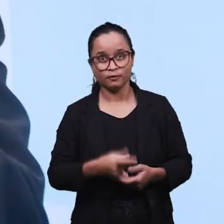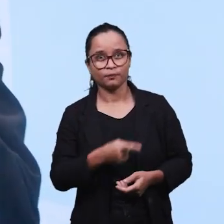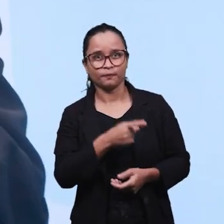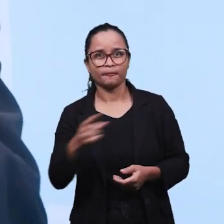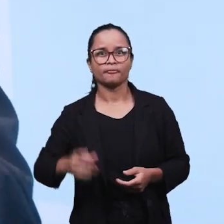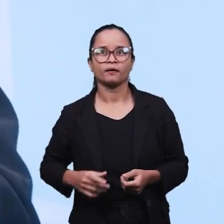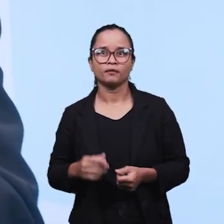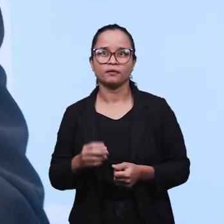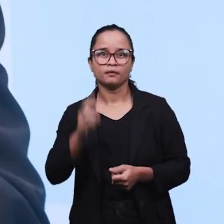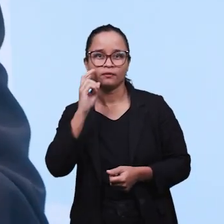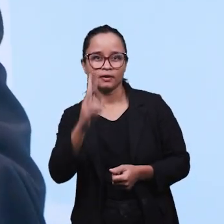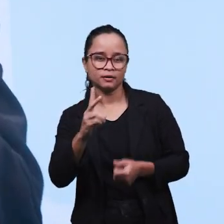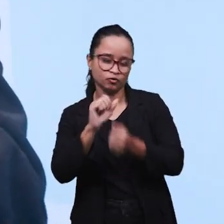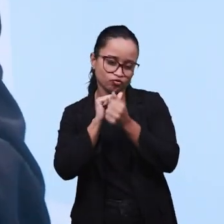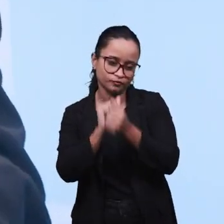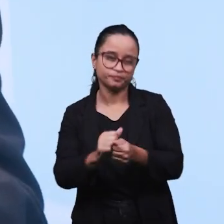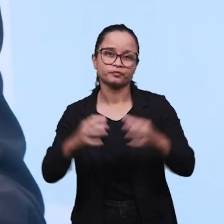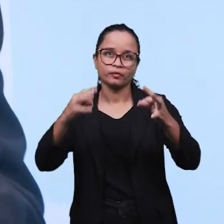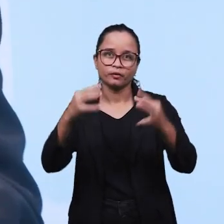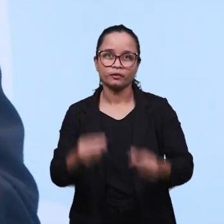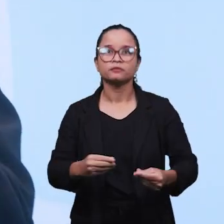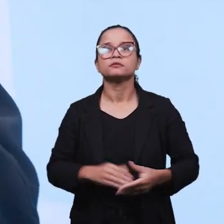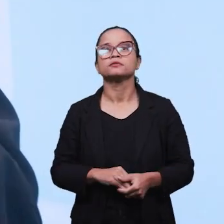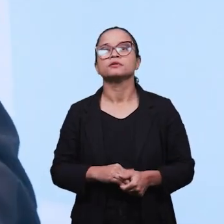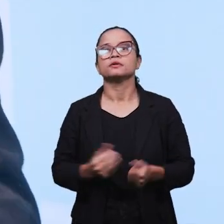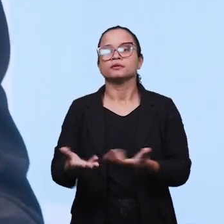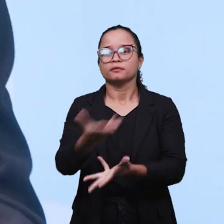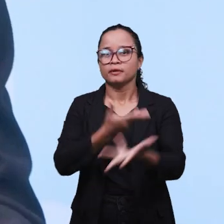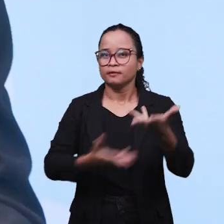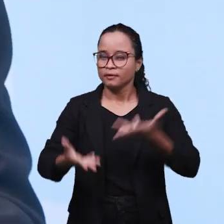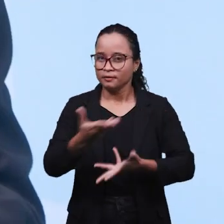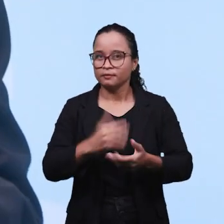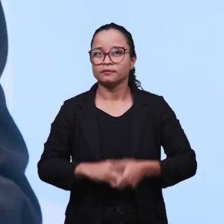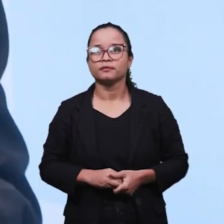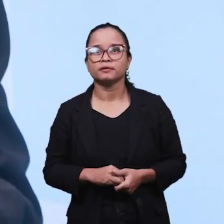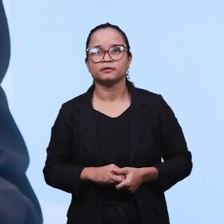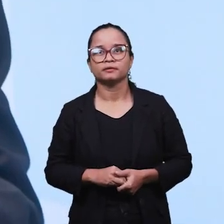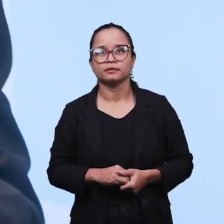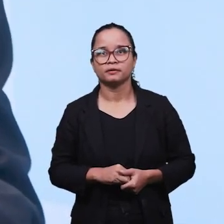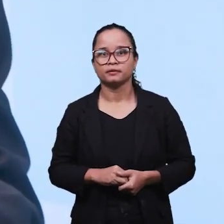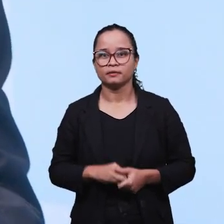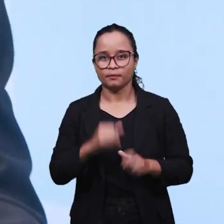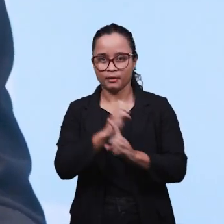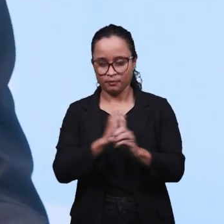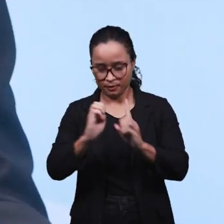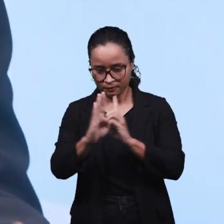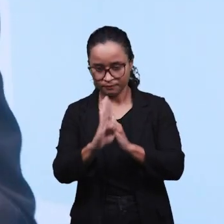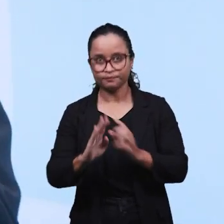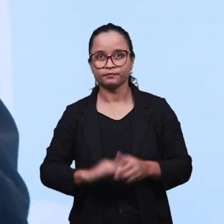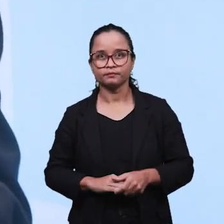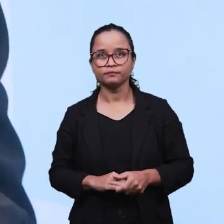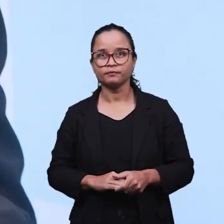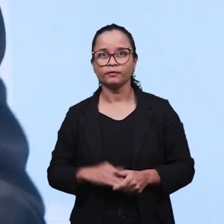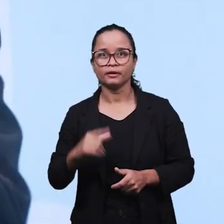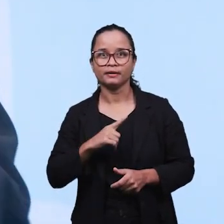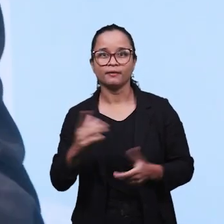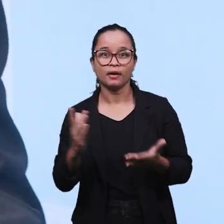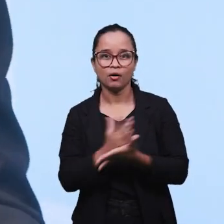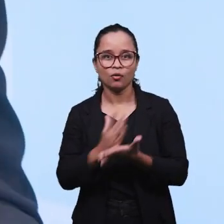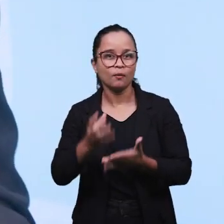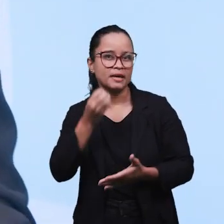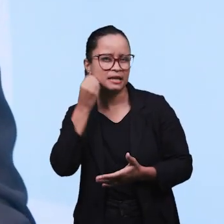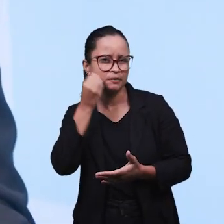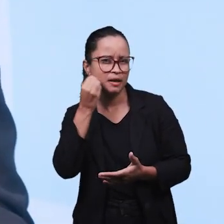tem acompanhado tão de perto todas as participações que chegam para a escola bíblica e tudo, teve alguma experiência que te